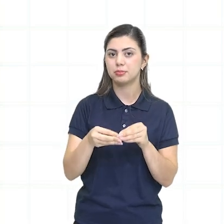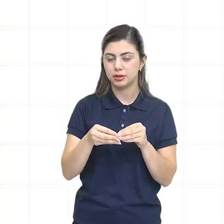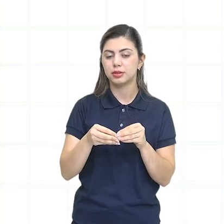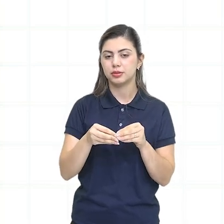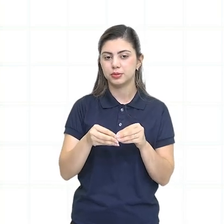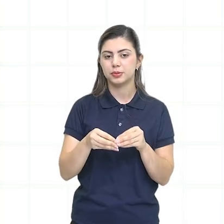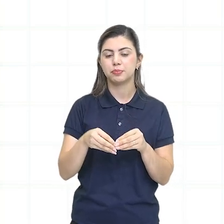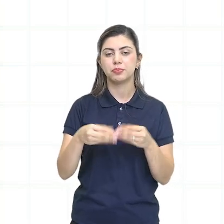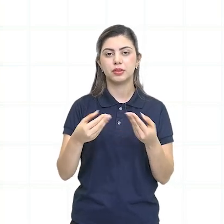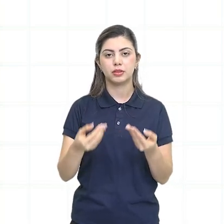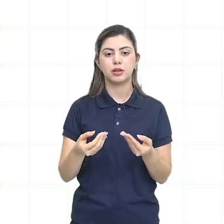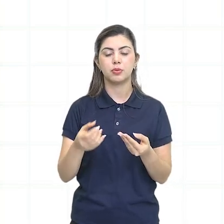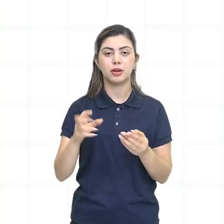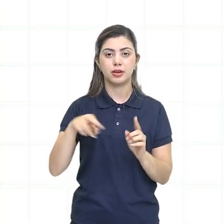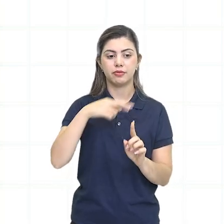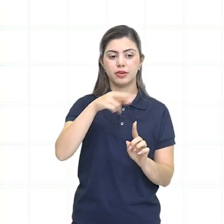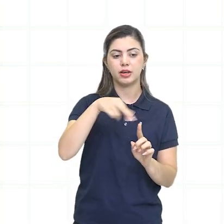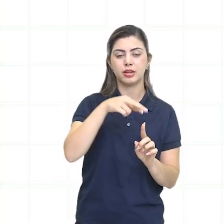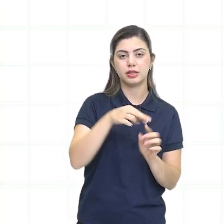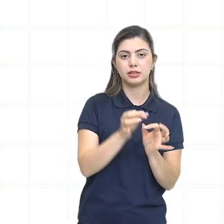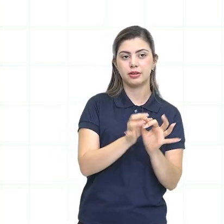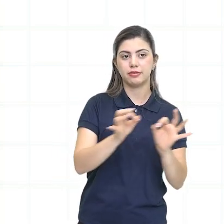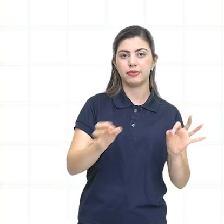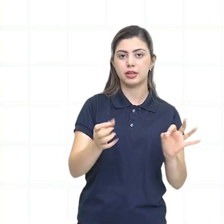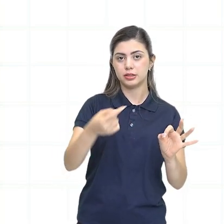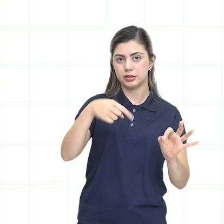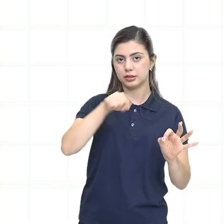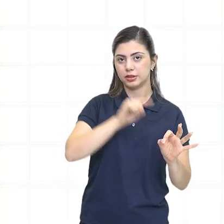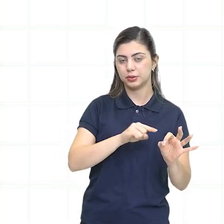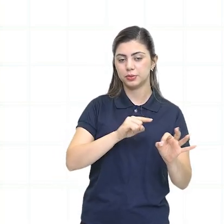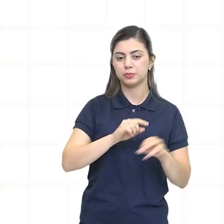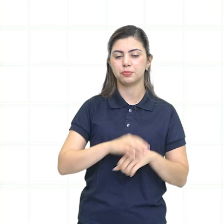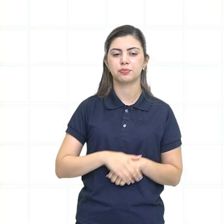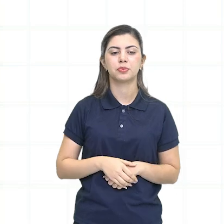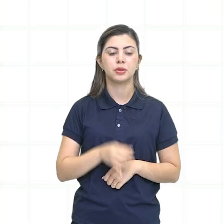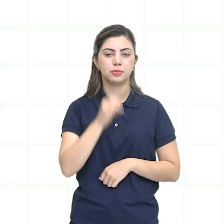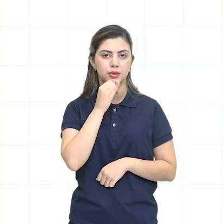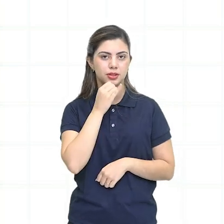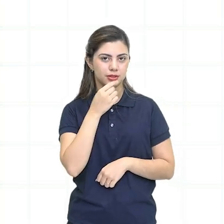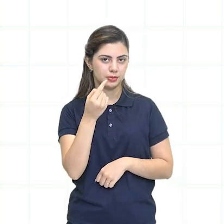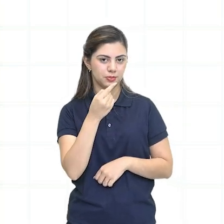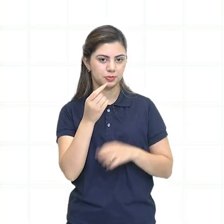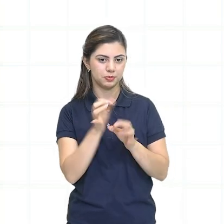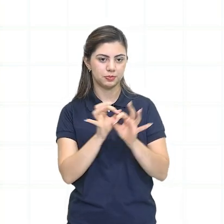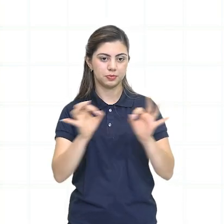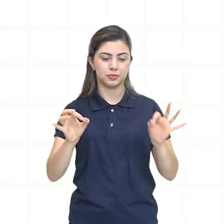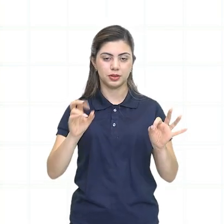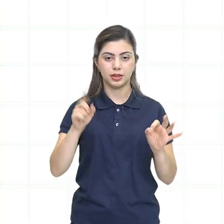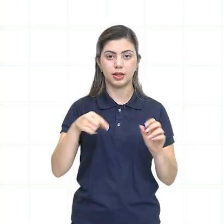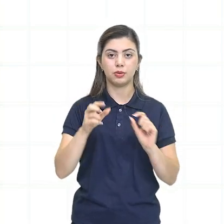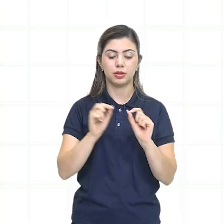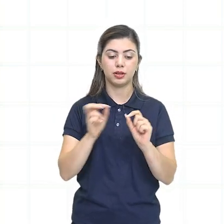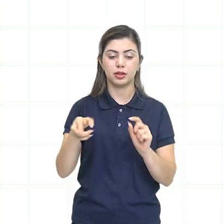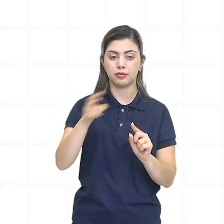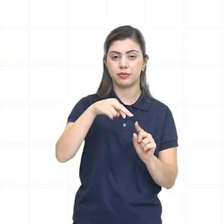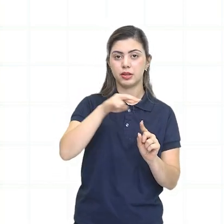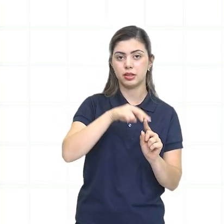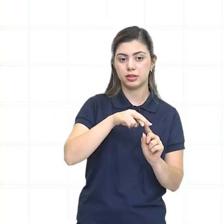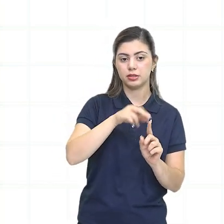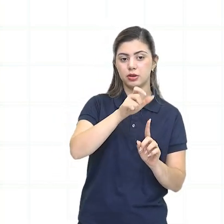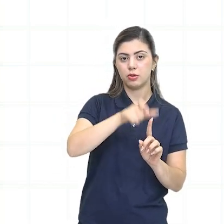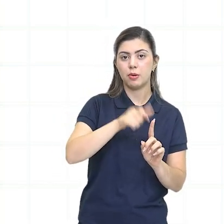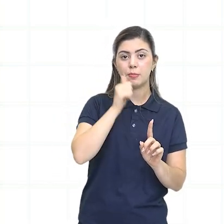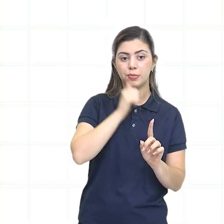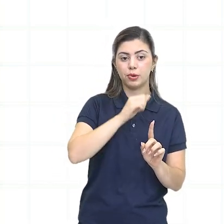né, do termo anterior. No caso do primeiro exemplo aqui, é da Rose Maria, uma informação a mais